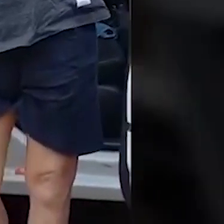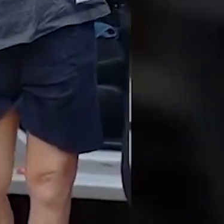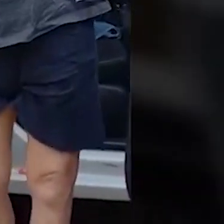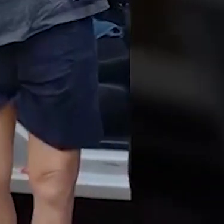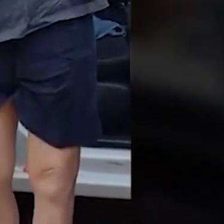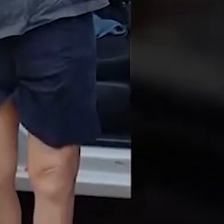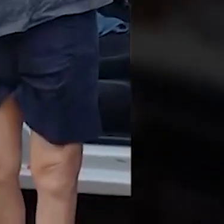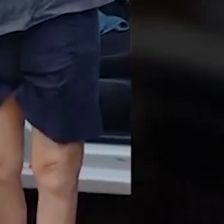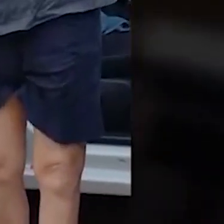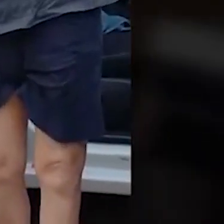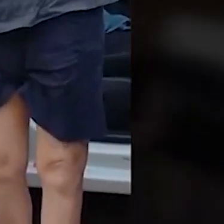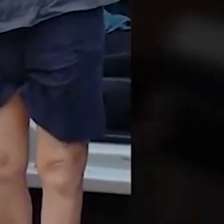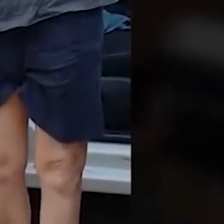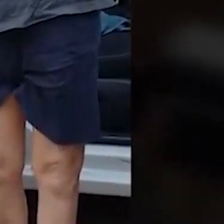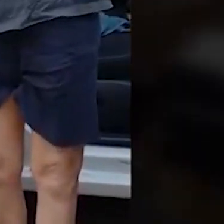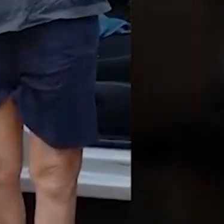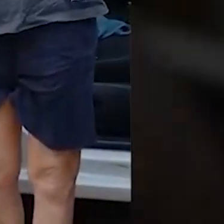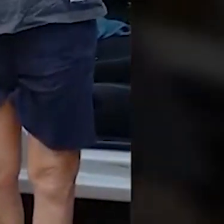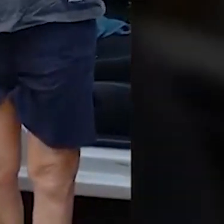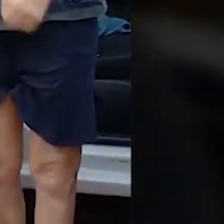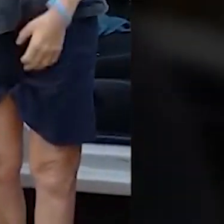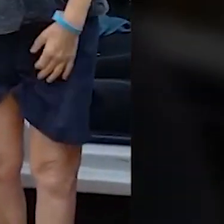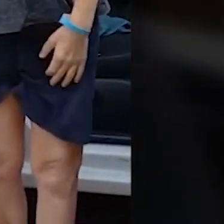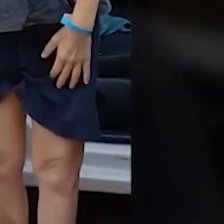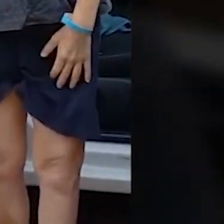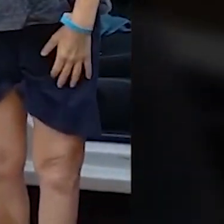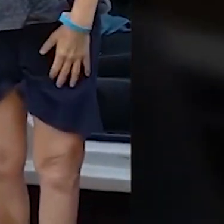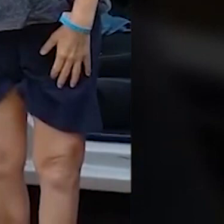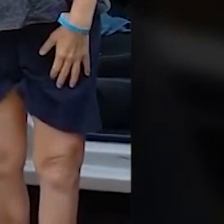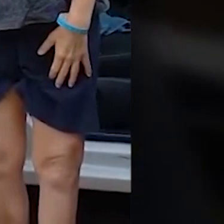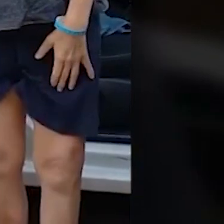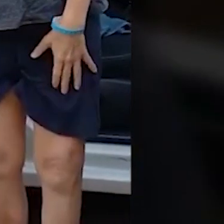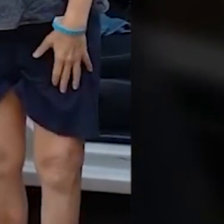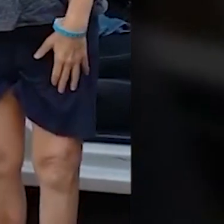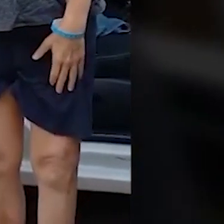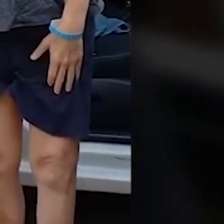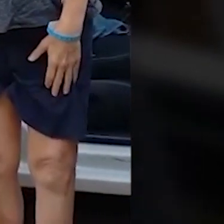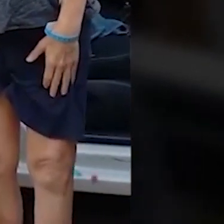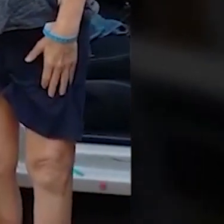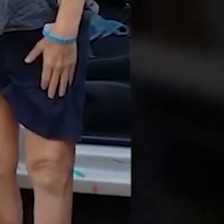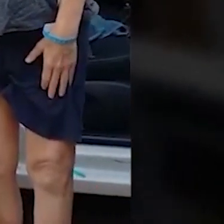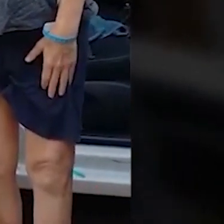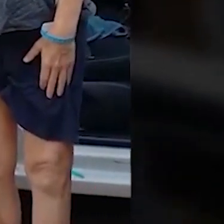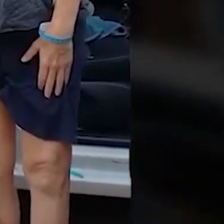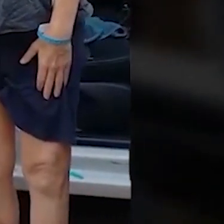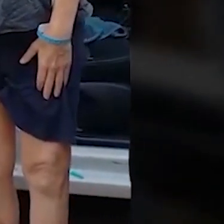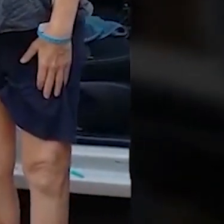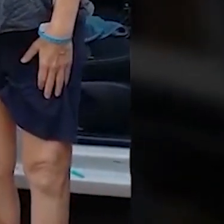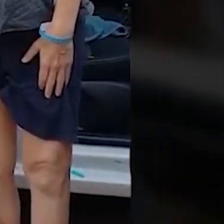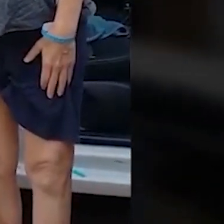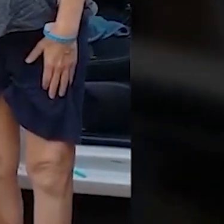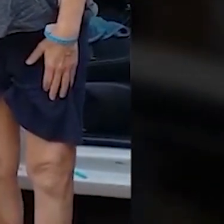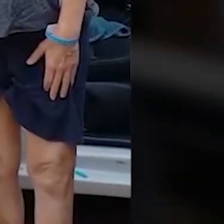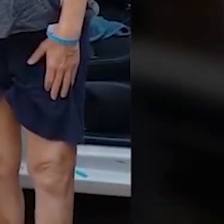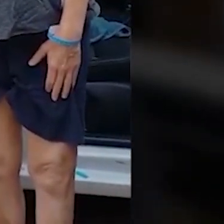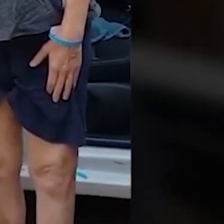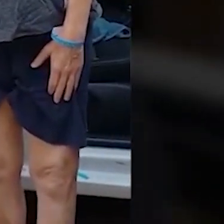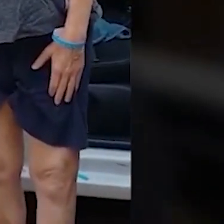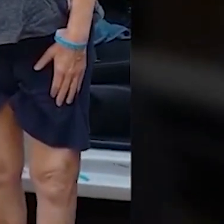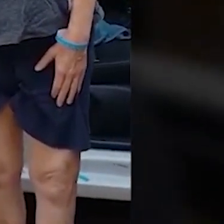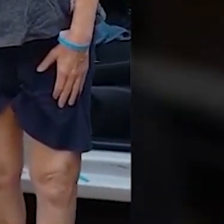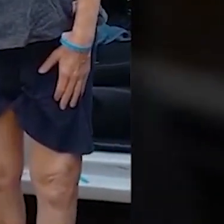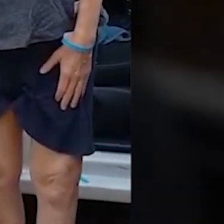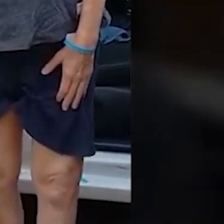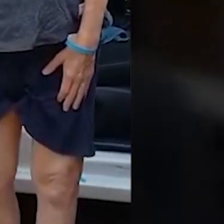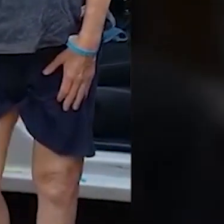Ele pegou em tua mão e disse que não deixa o filho só pra trás. E nos teus